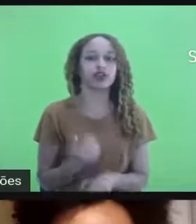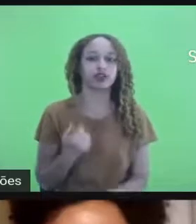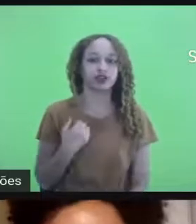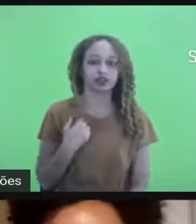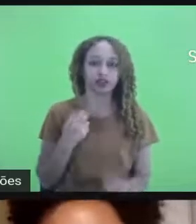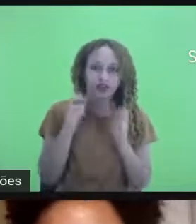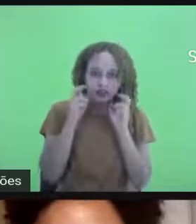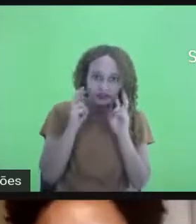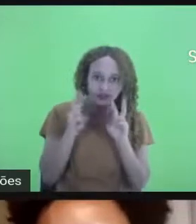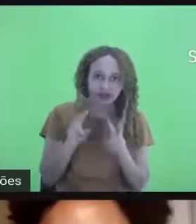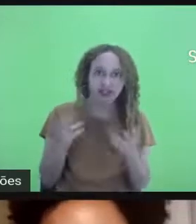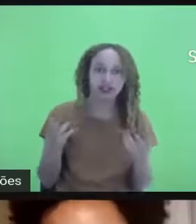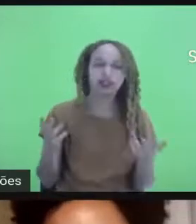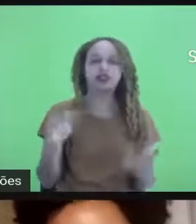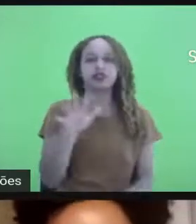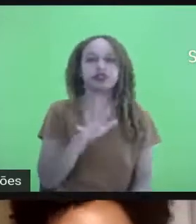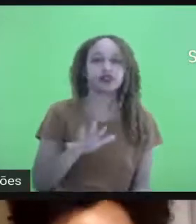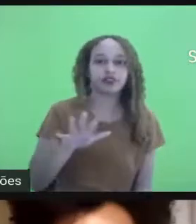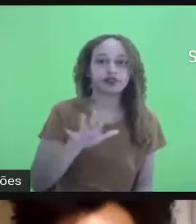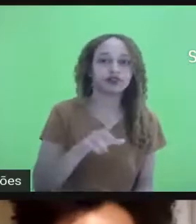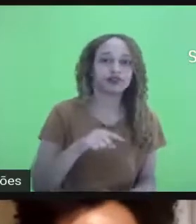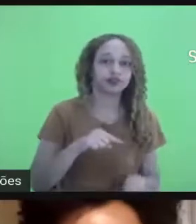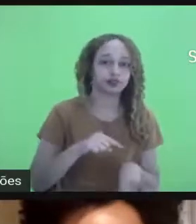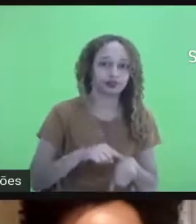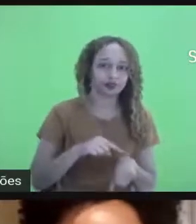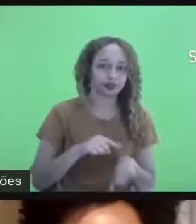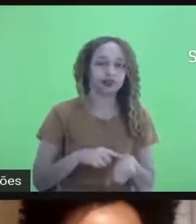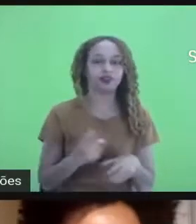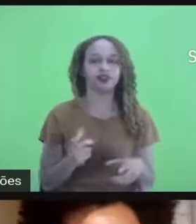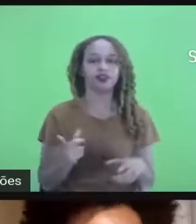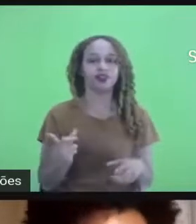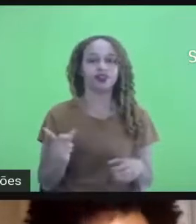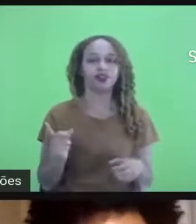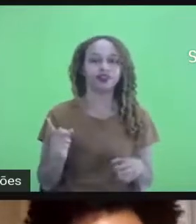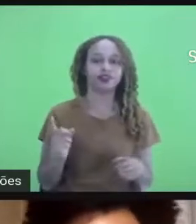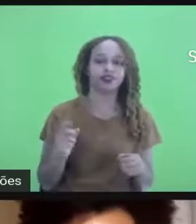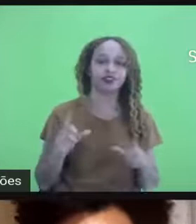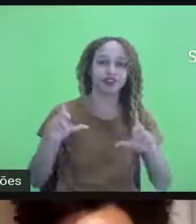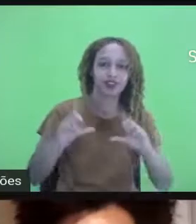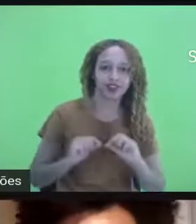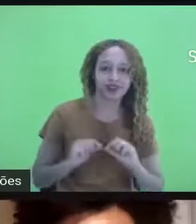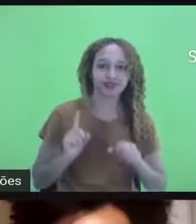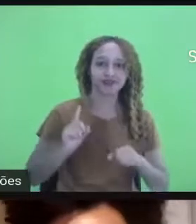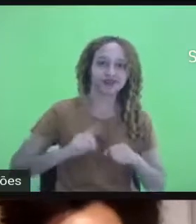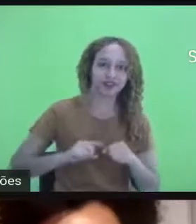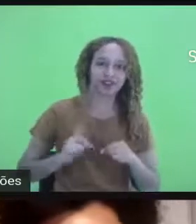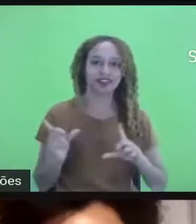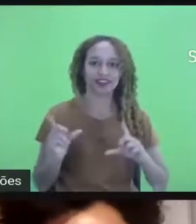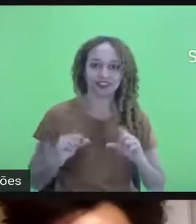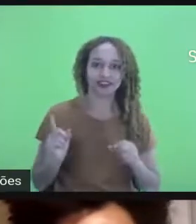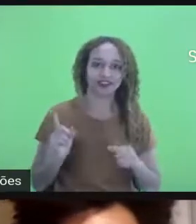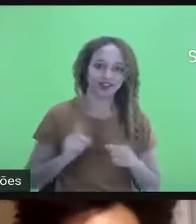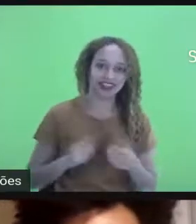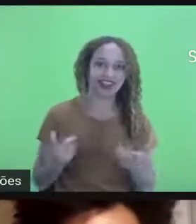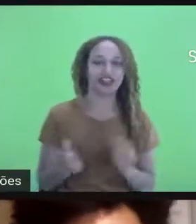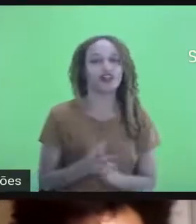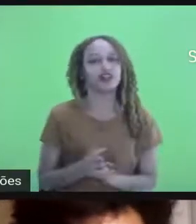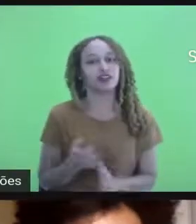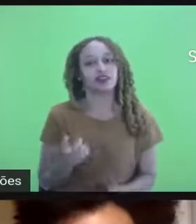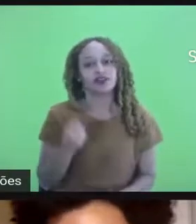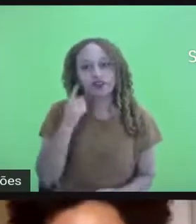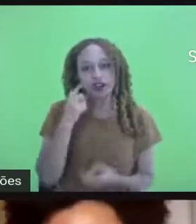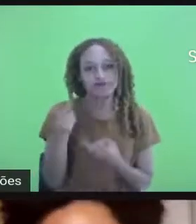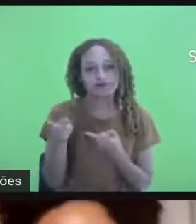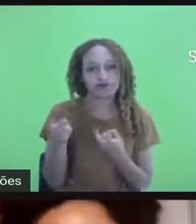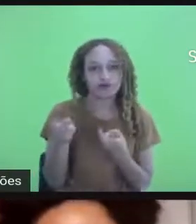um pouco nesses momentos de queda, volta, e do que eu consegui pescar da